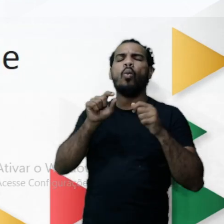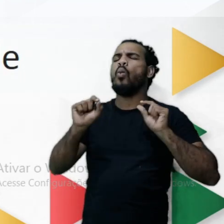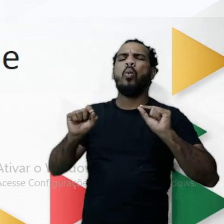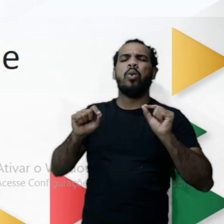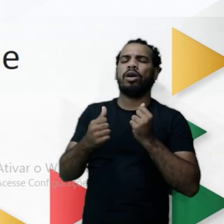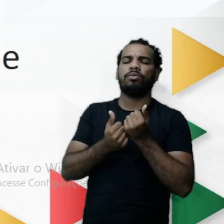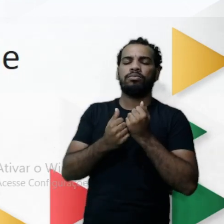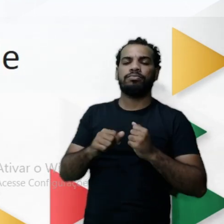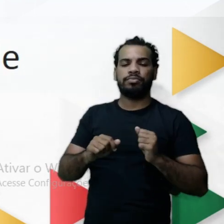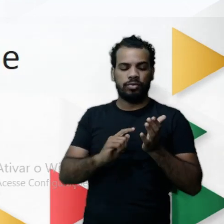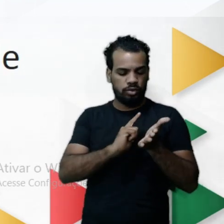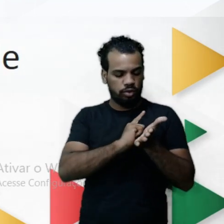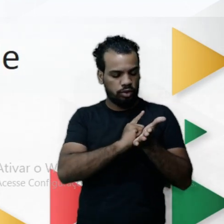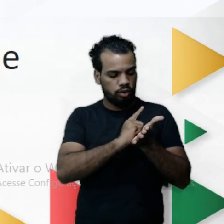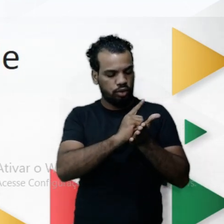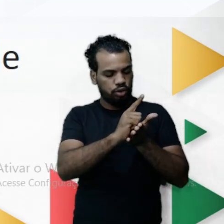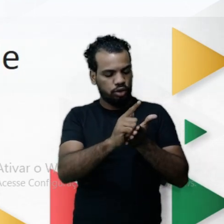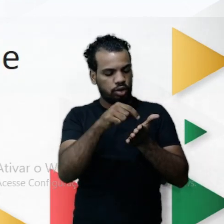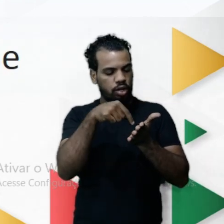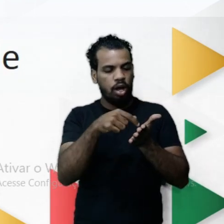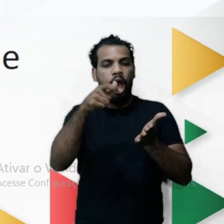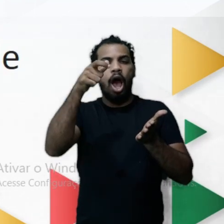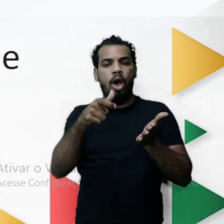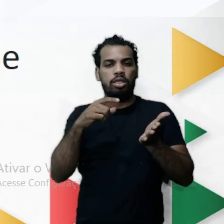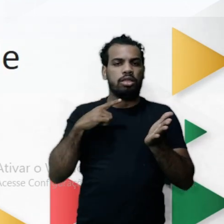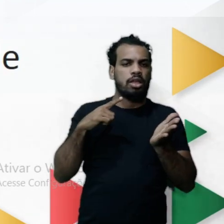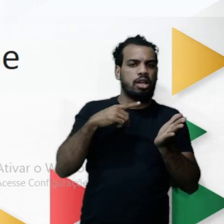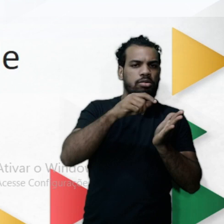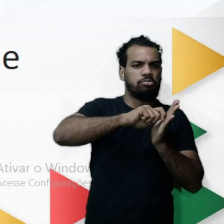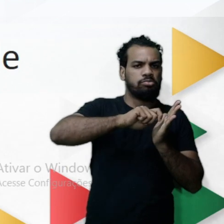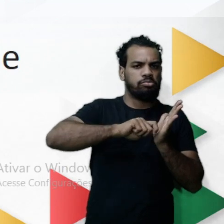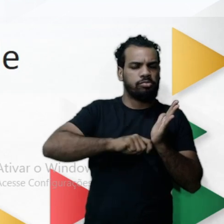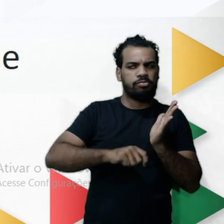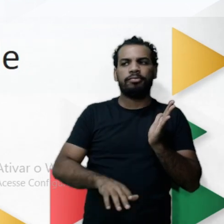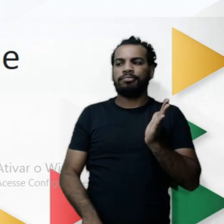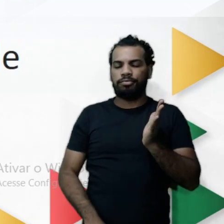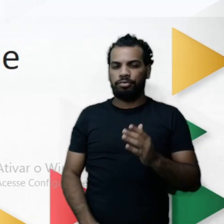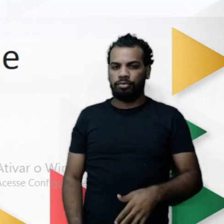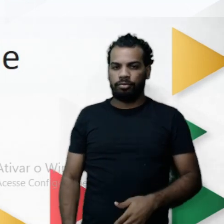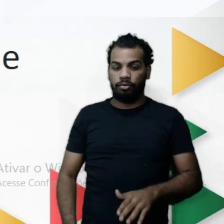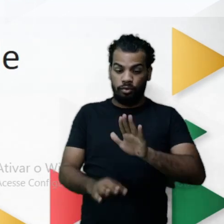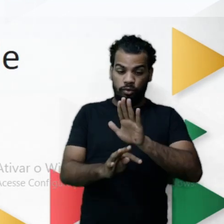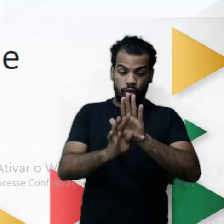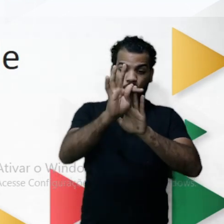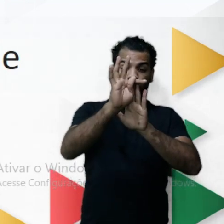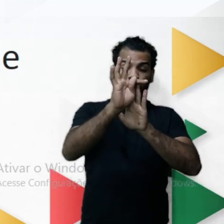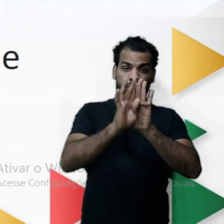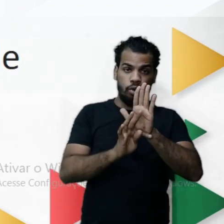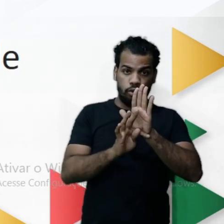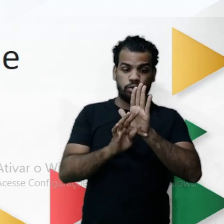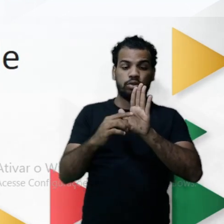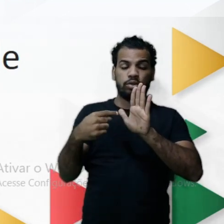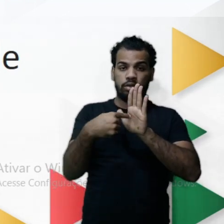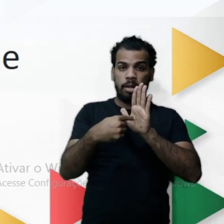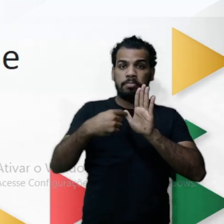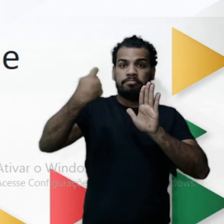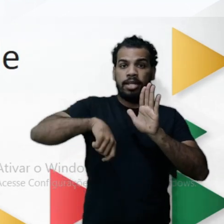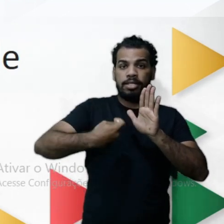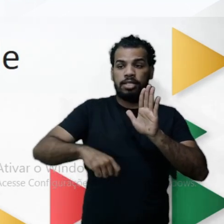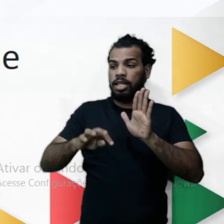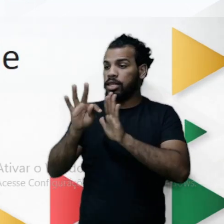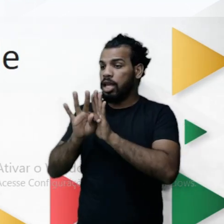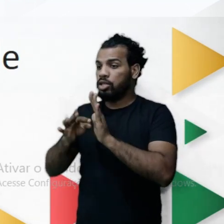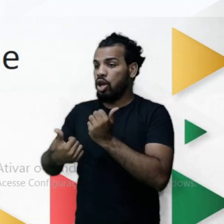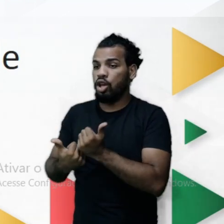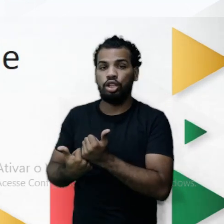onde o gênero está hospedado. Acompanhe comigo. Todo texto deve estar veiculado a um suporte